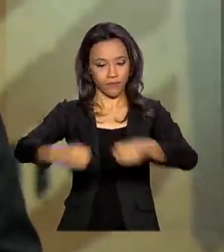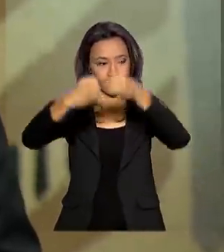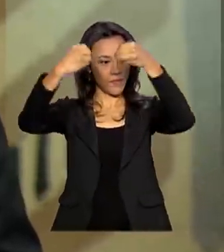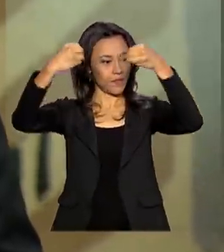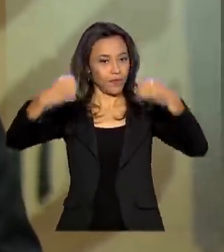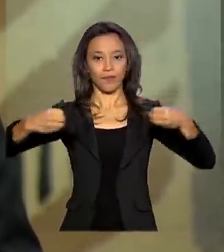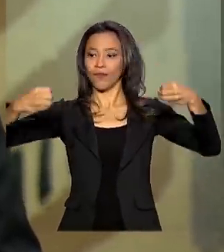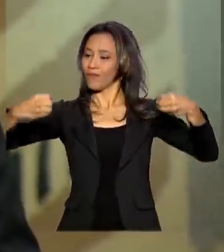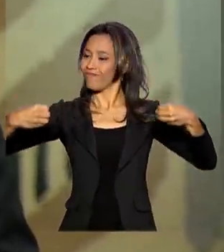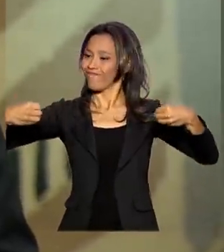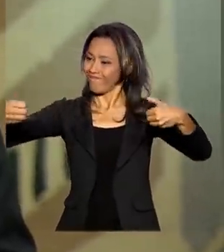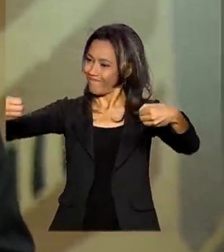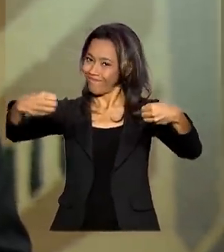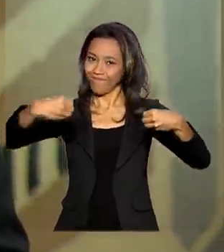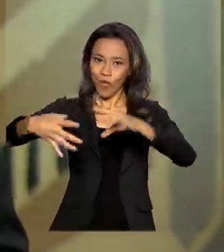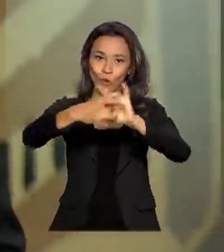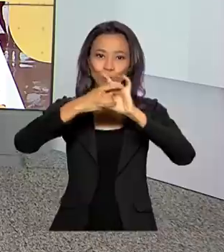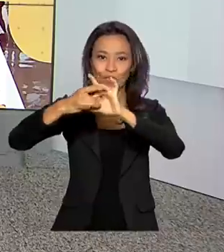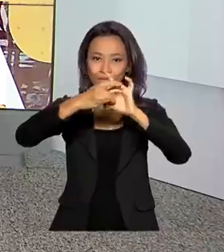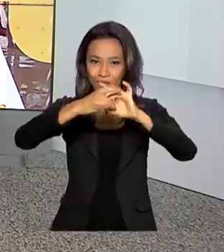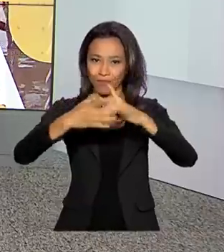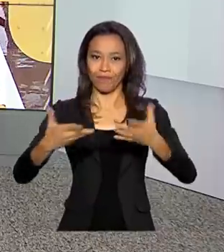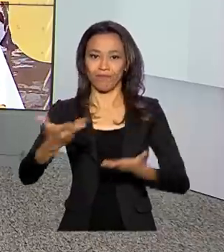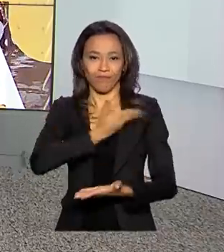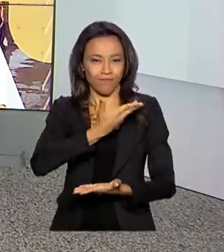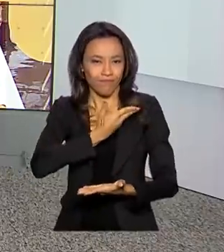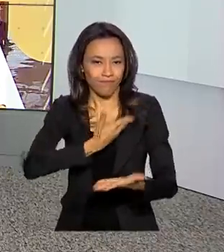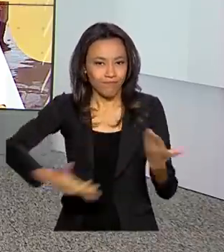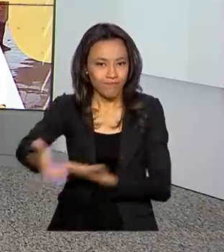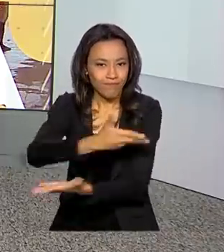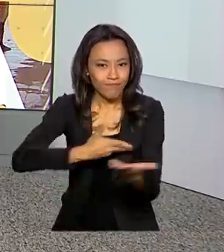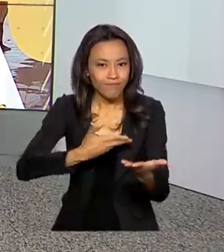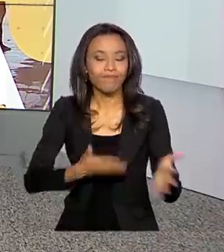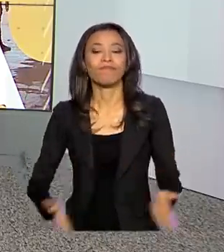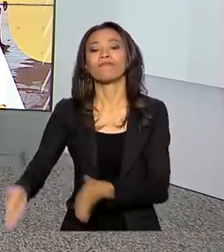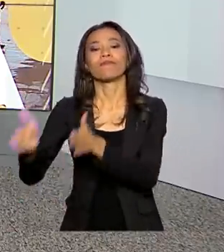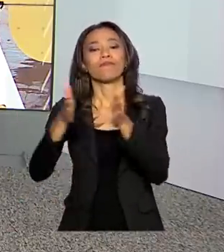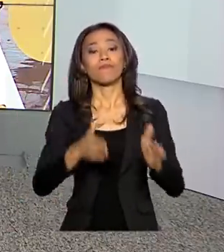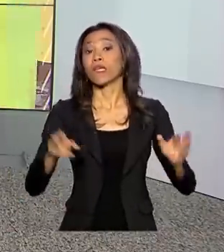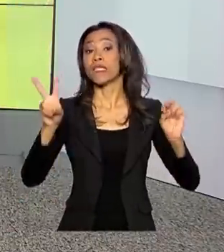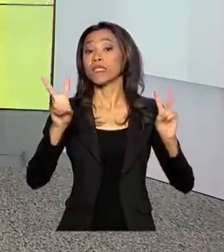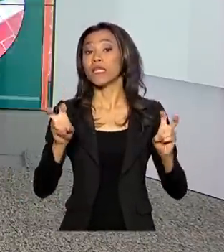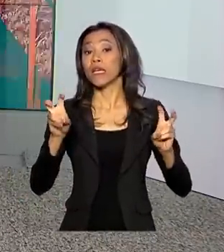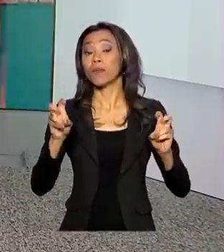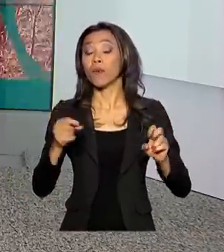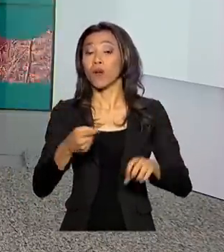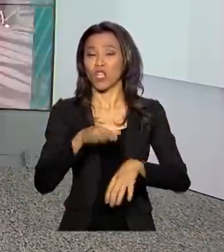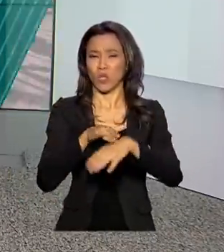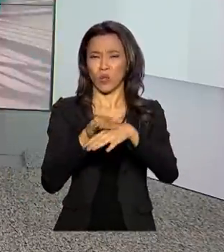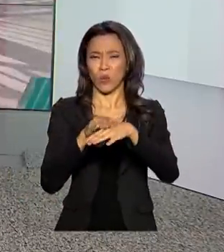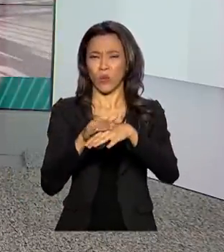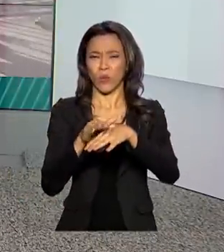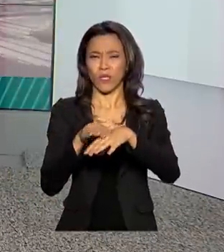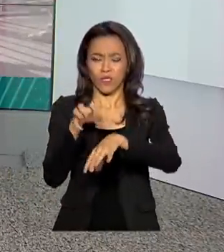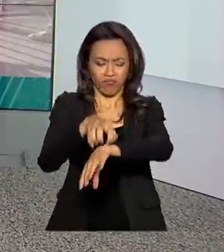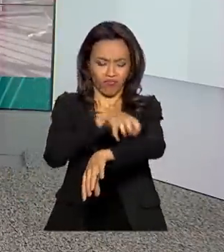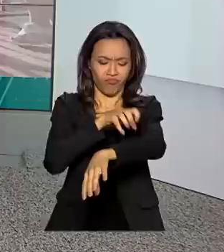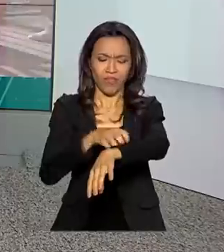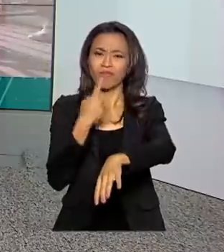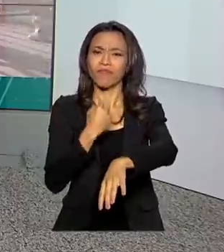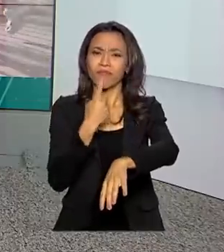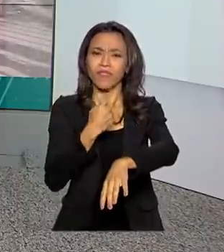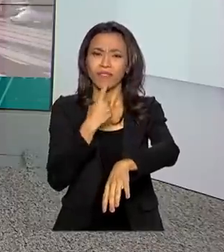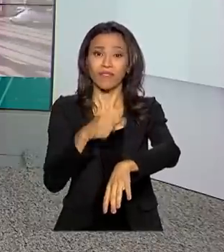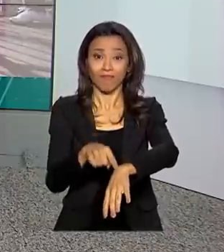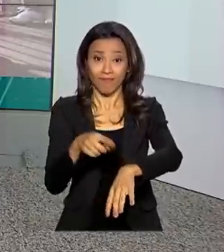entre os países do bloco o nosso assunto agora e sarampo o número de casos da doença